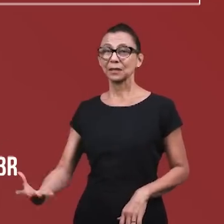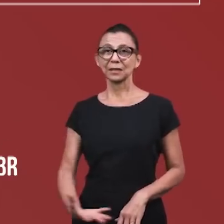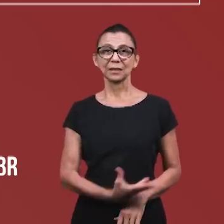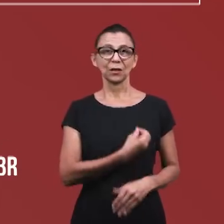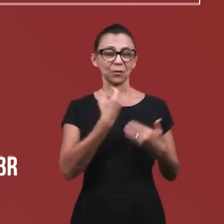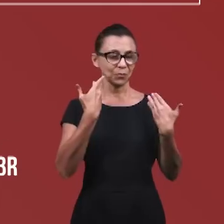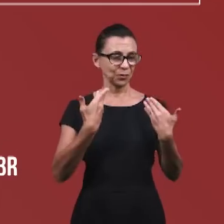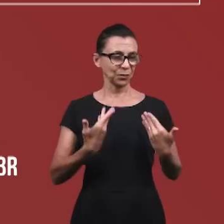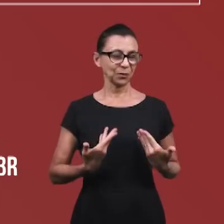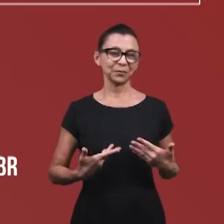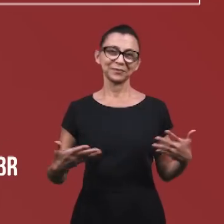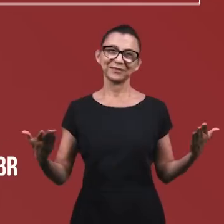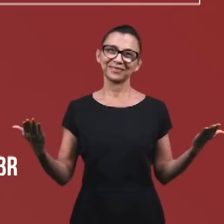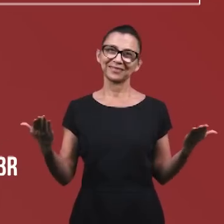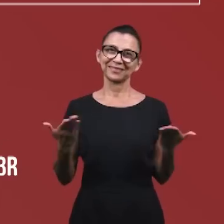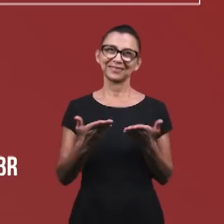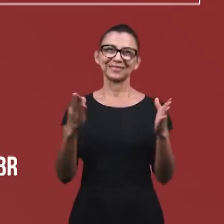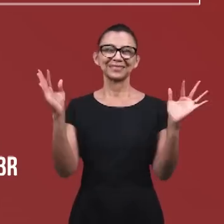agora sou